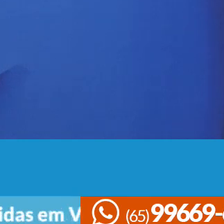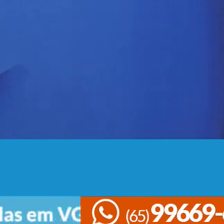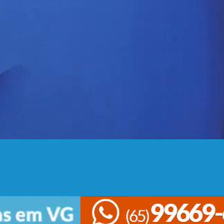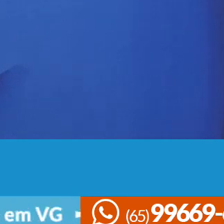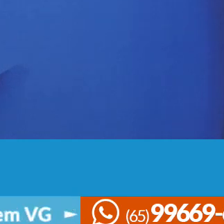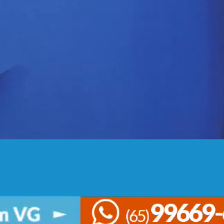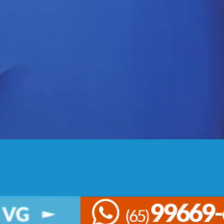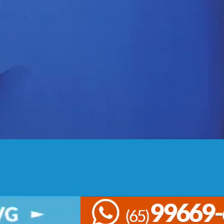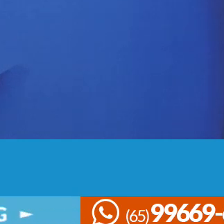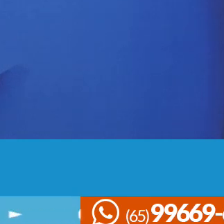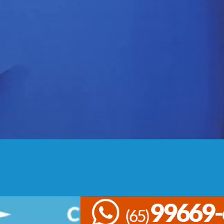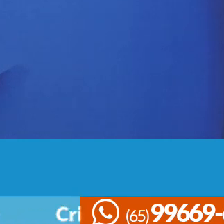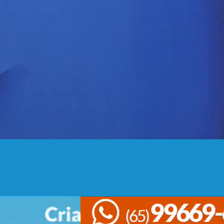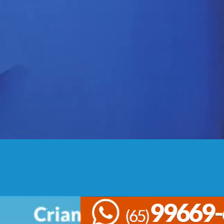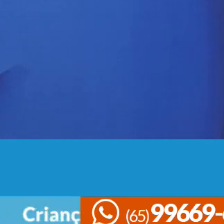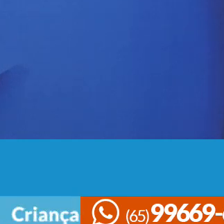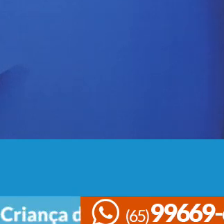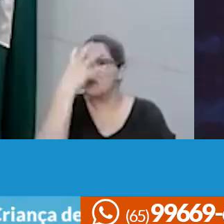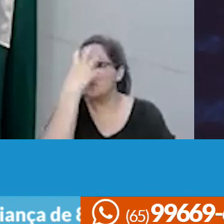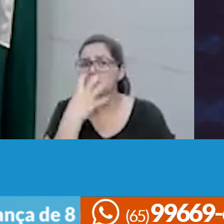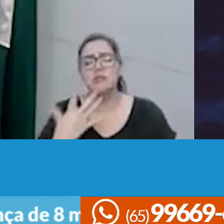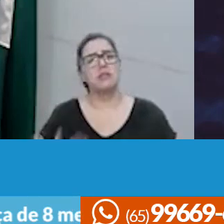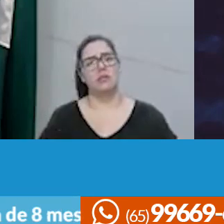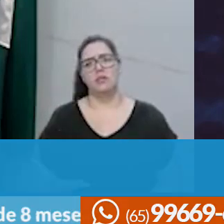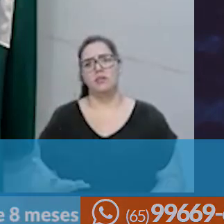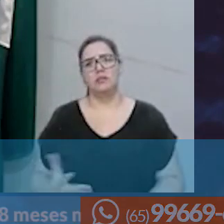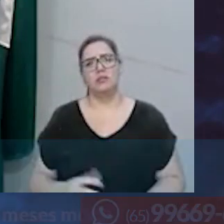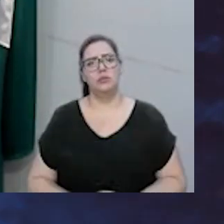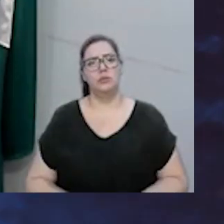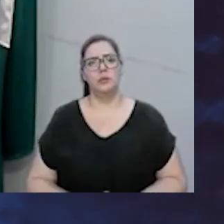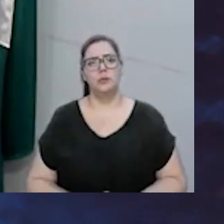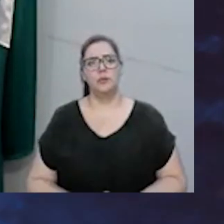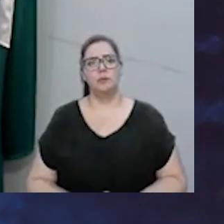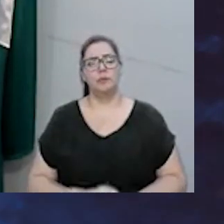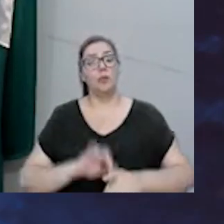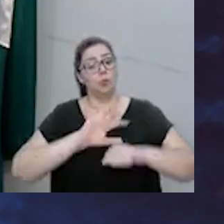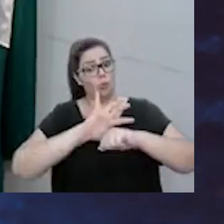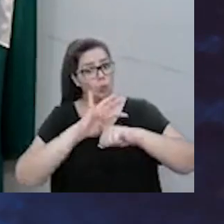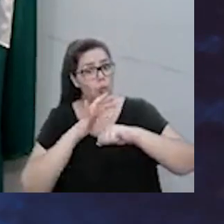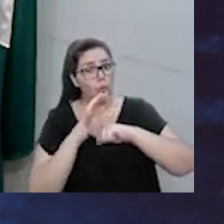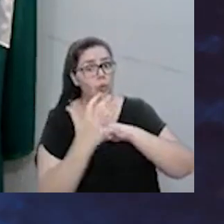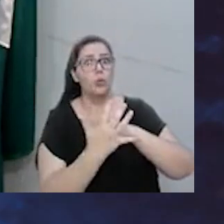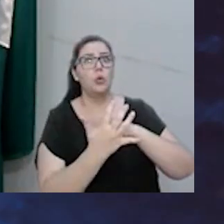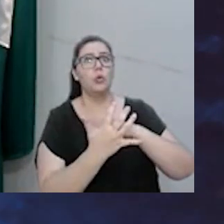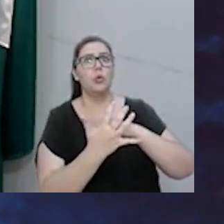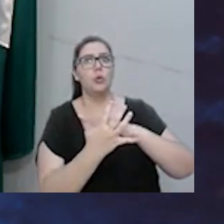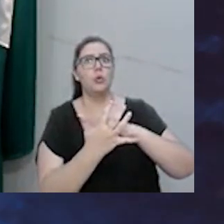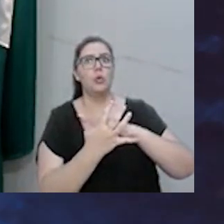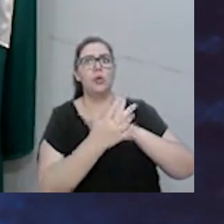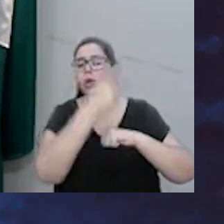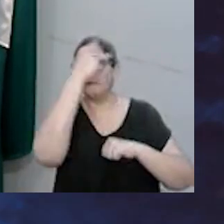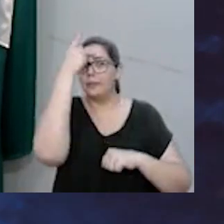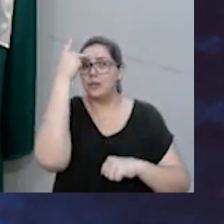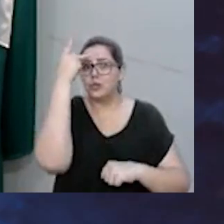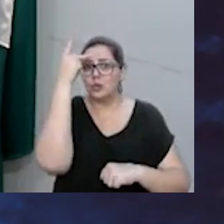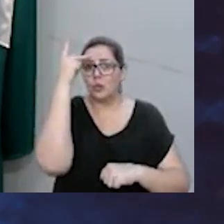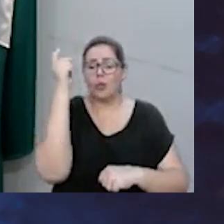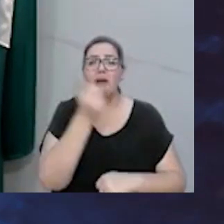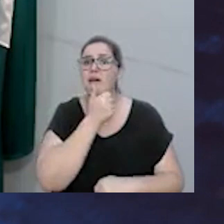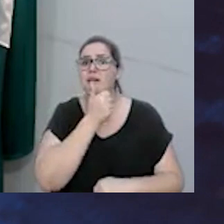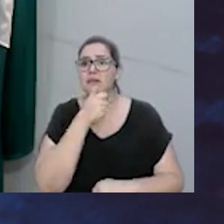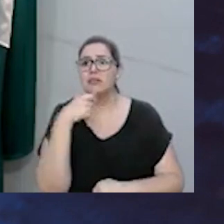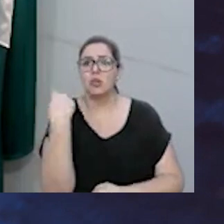essa morte poderia ter sido evitada quando nós falamos de coronavírus é uma coisa que ninguém conhece uma situação